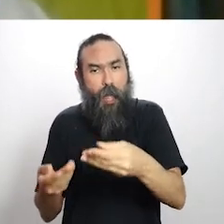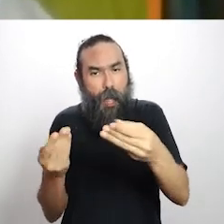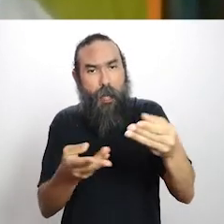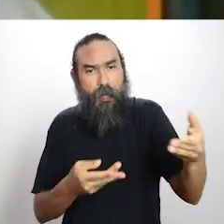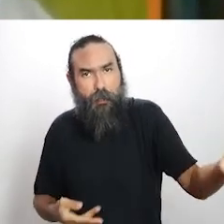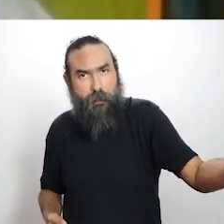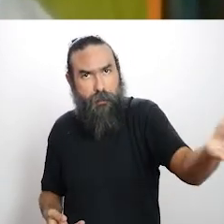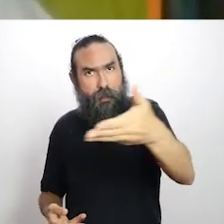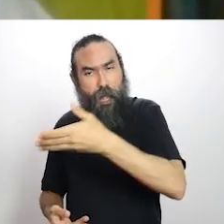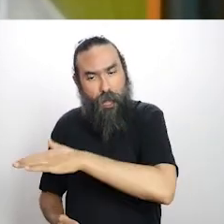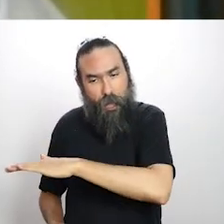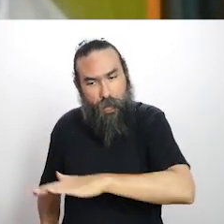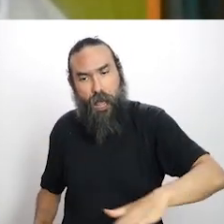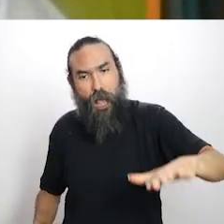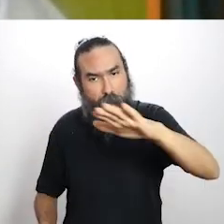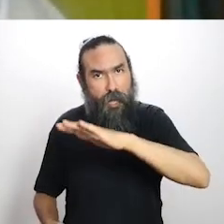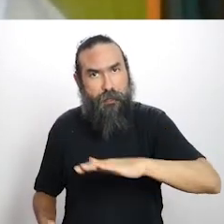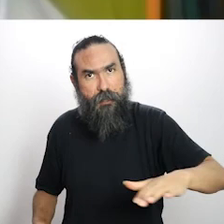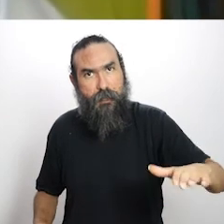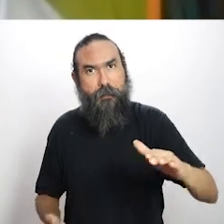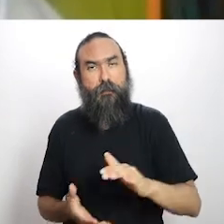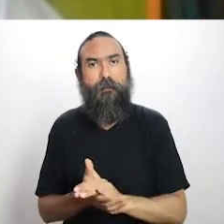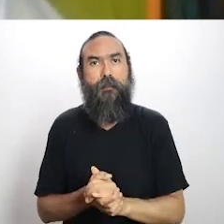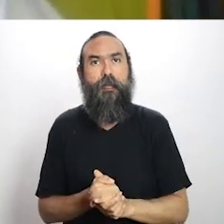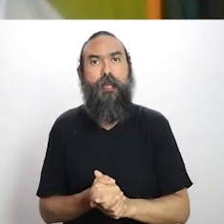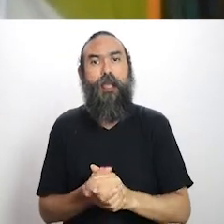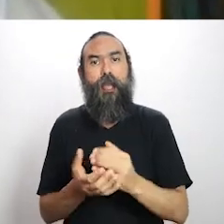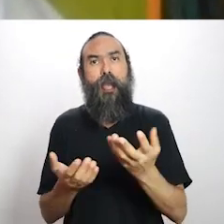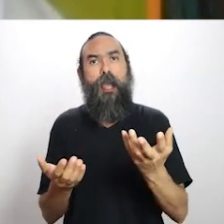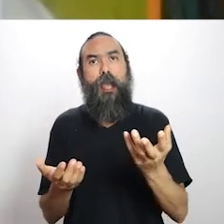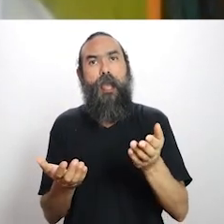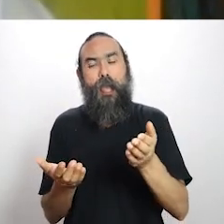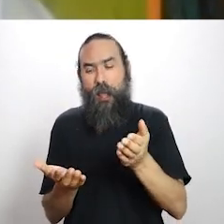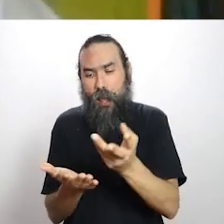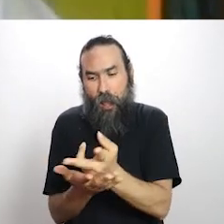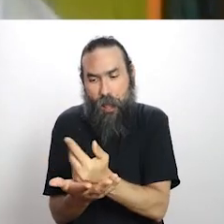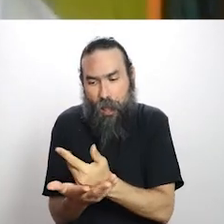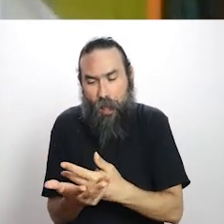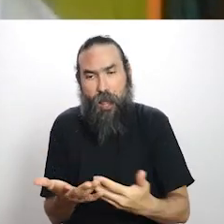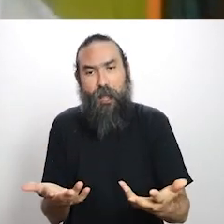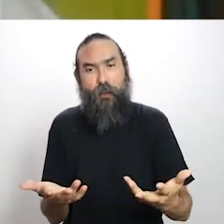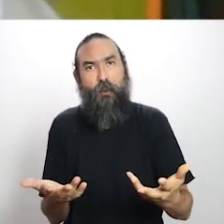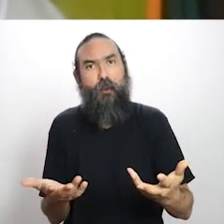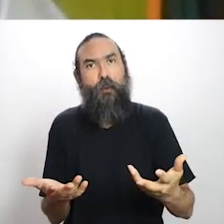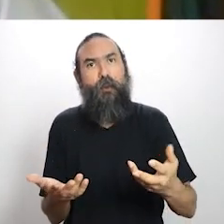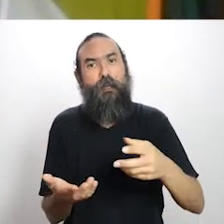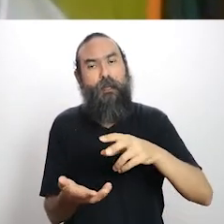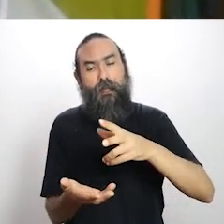elementos dentro, pintura, caderno de pintura,